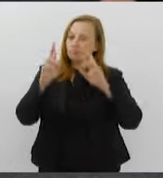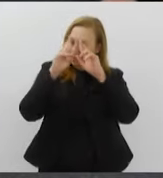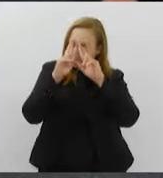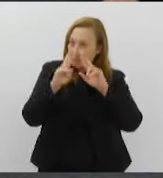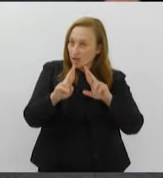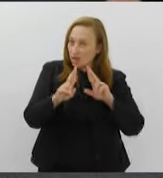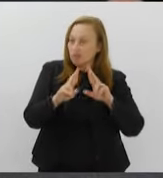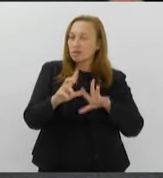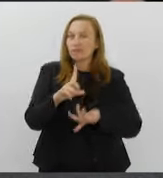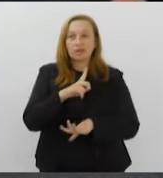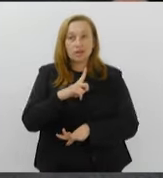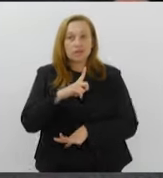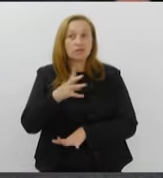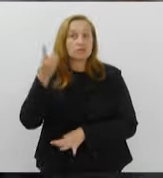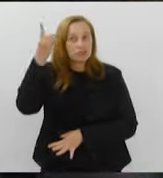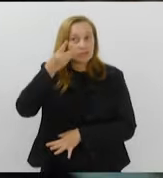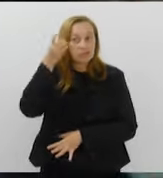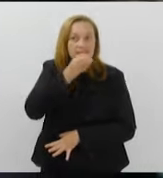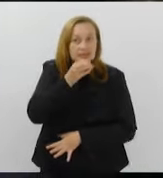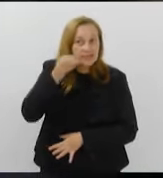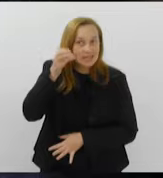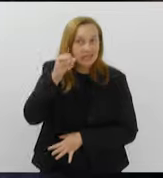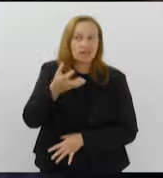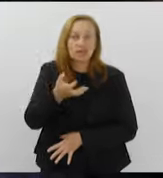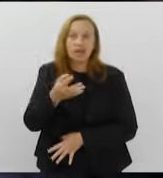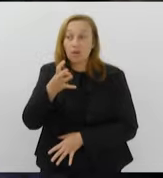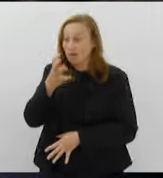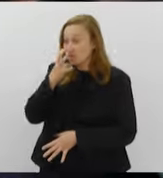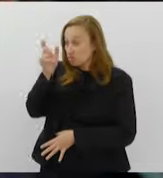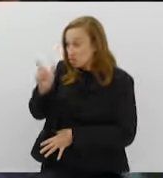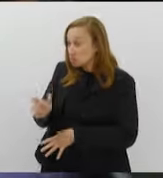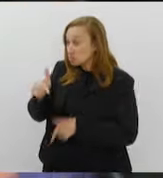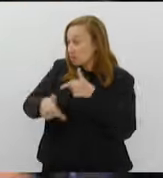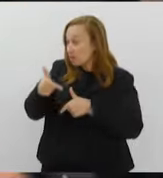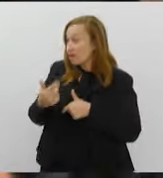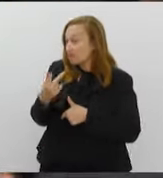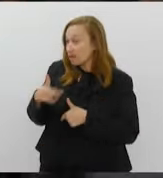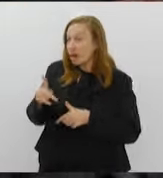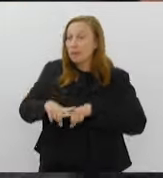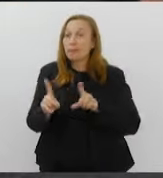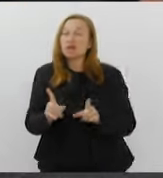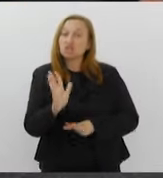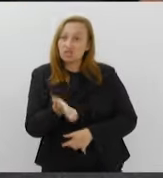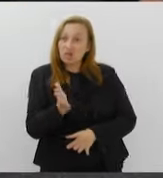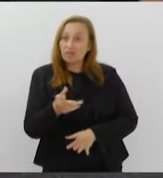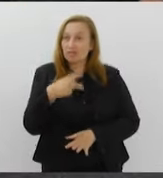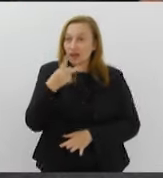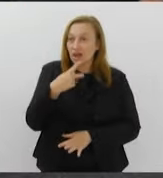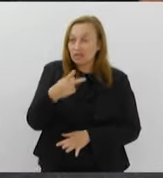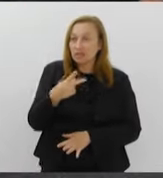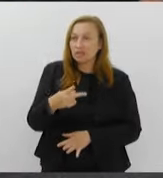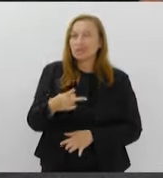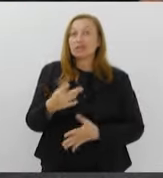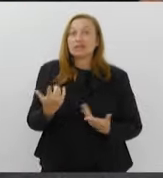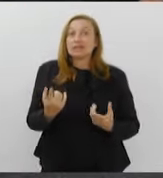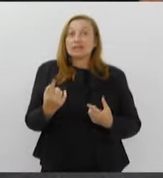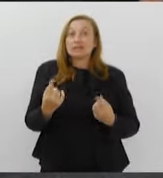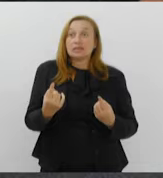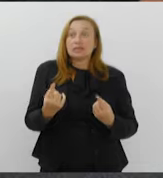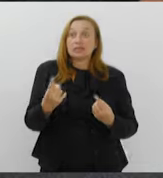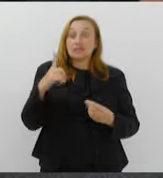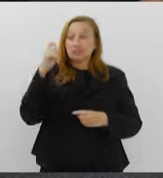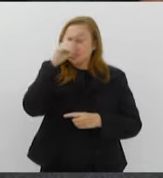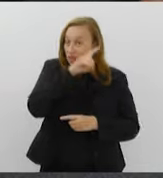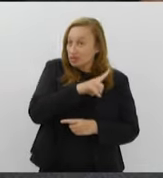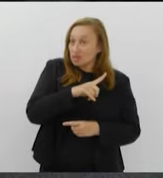que eu tenho pela deputada Célia Jordão, que admiro muito o trabalho dela, mas como já colocado aqui, a gente está numa sinuca de bico.